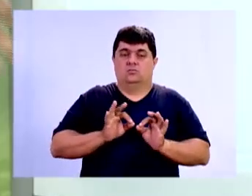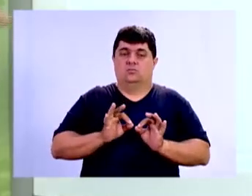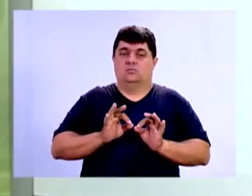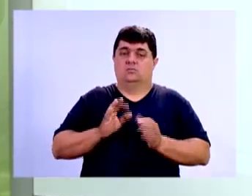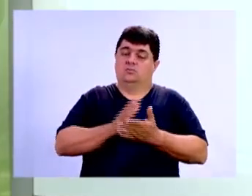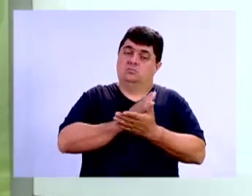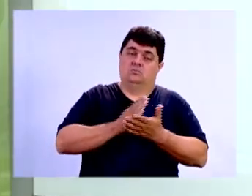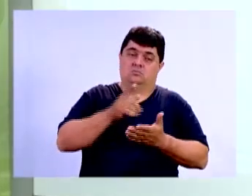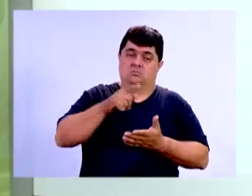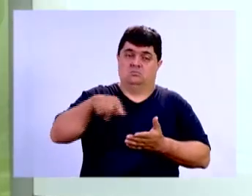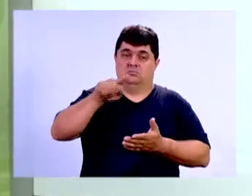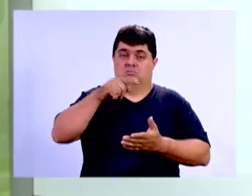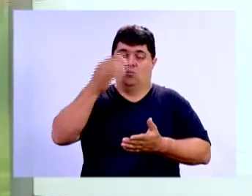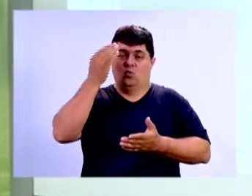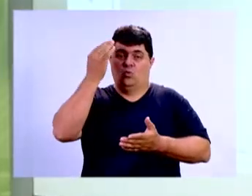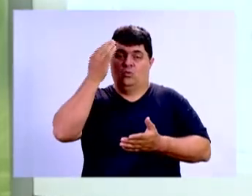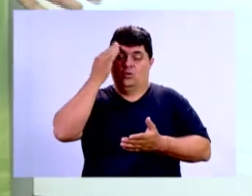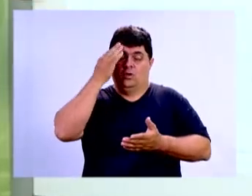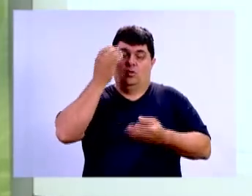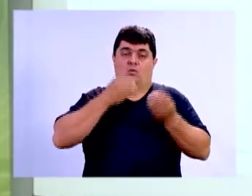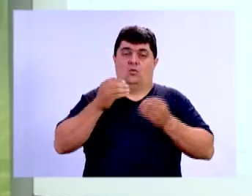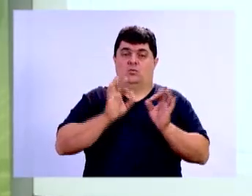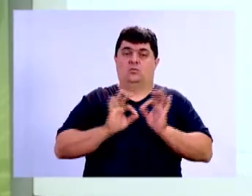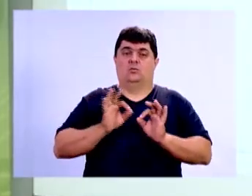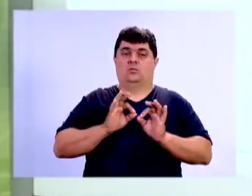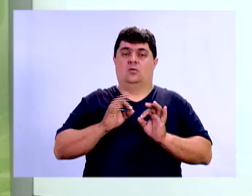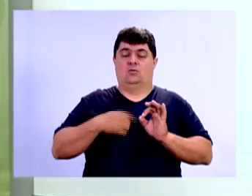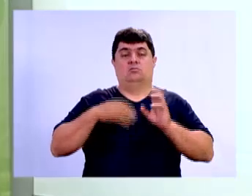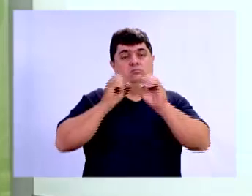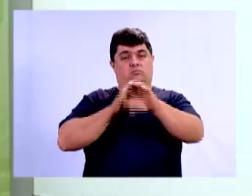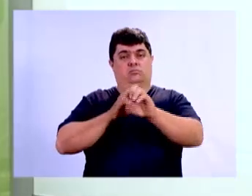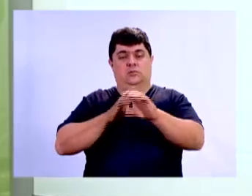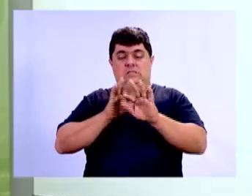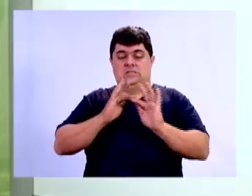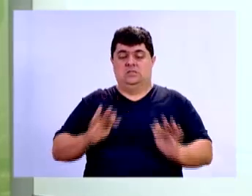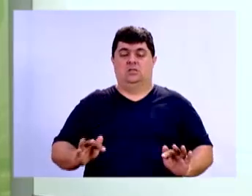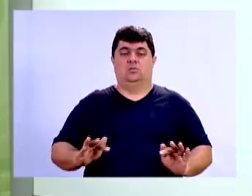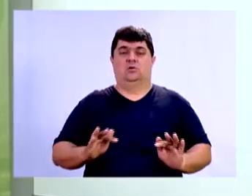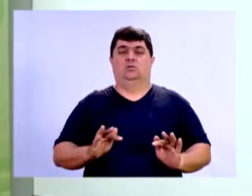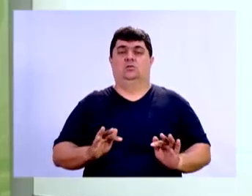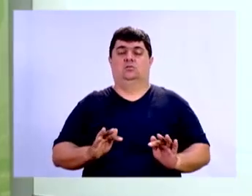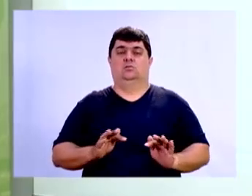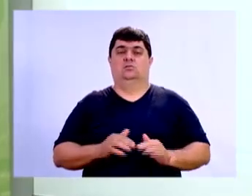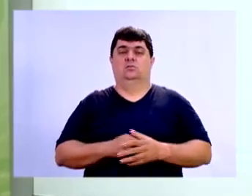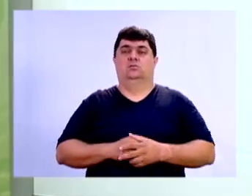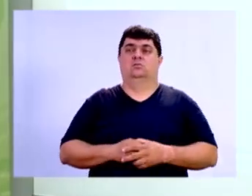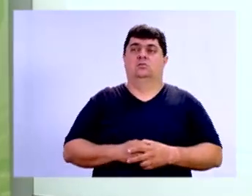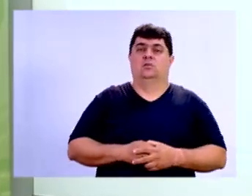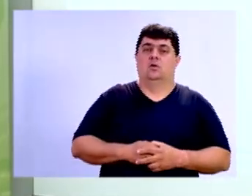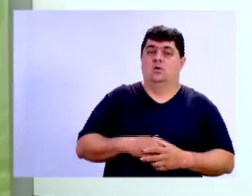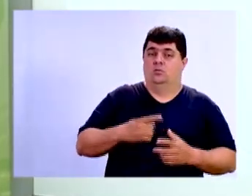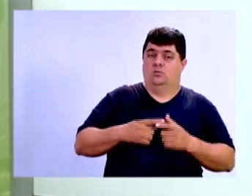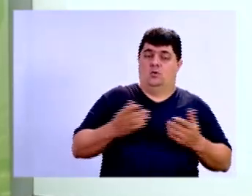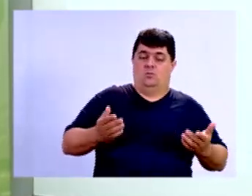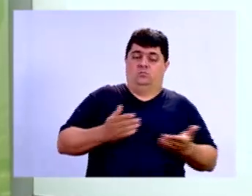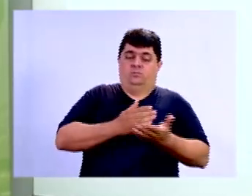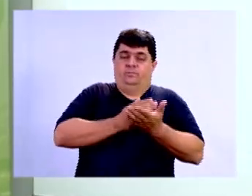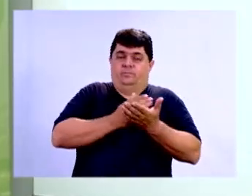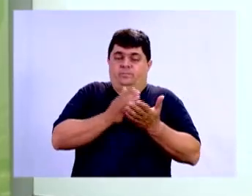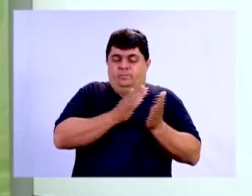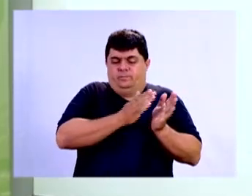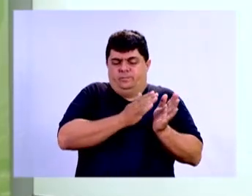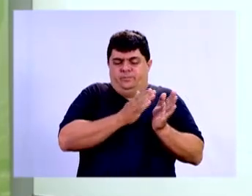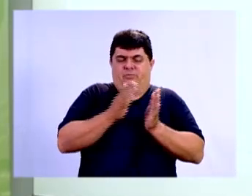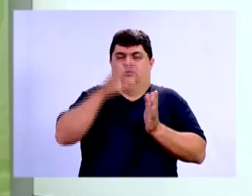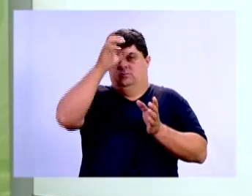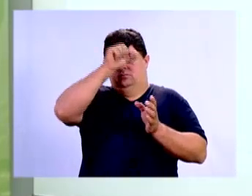Depende da tua aplicação. A gente vai te ensinar os mais simples, lógico, né? Lembrando que a gente está iniciando o nosso processo de